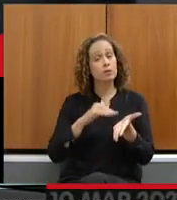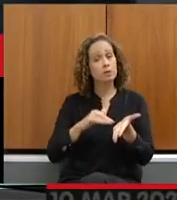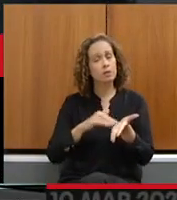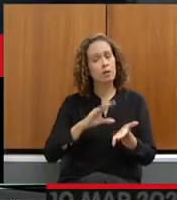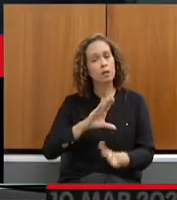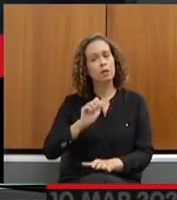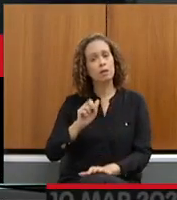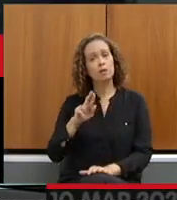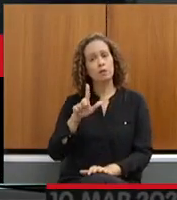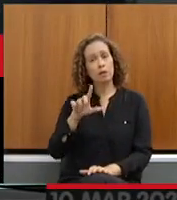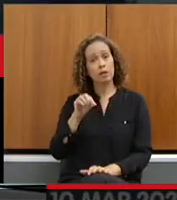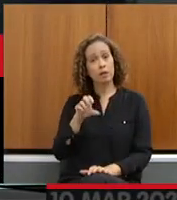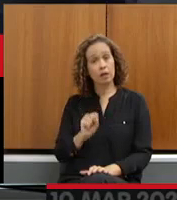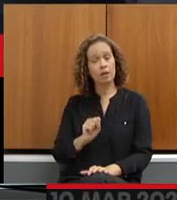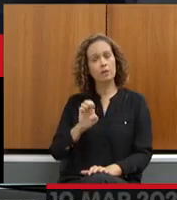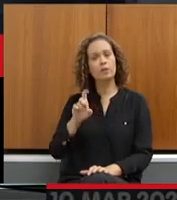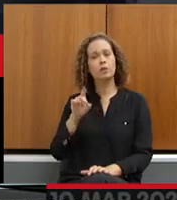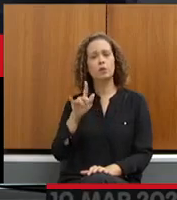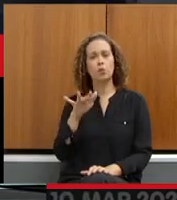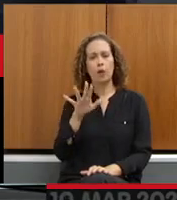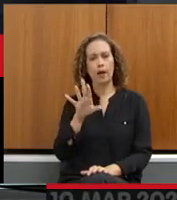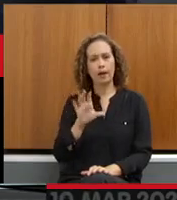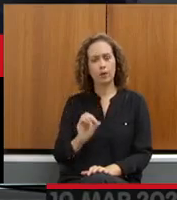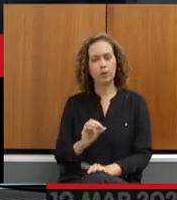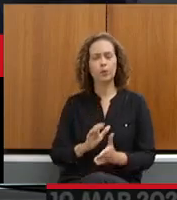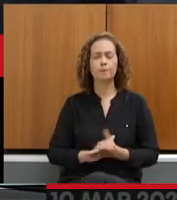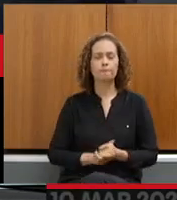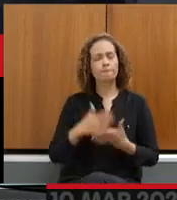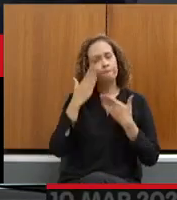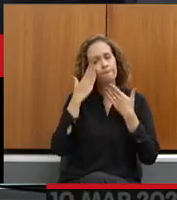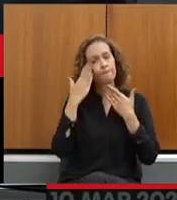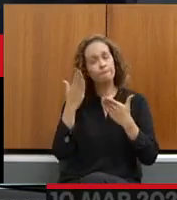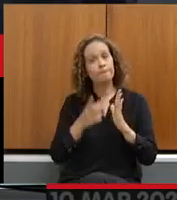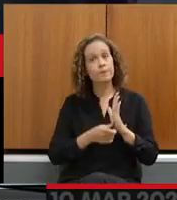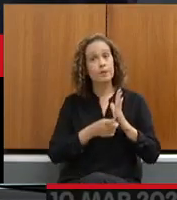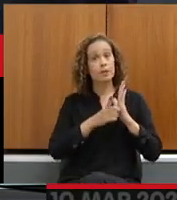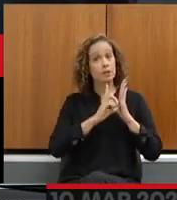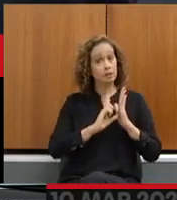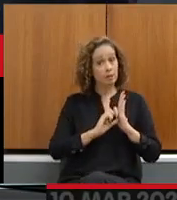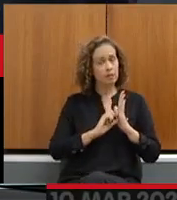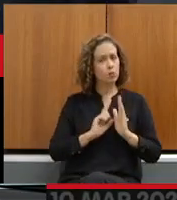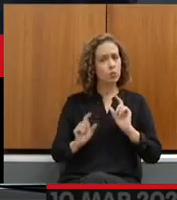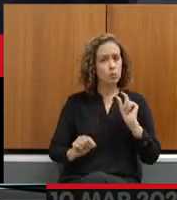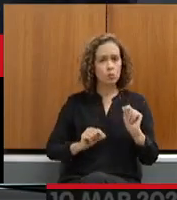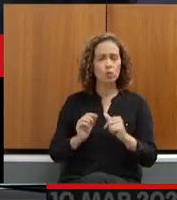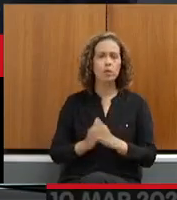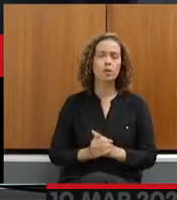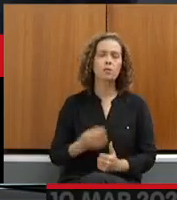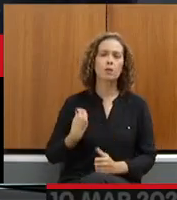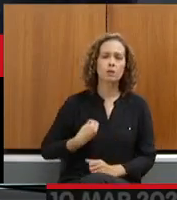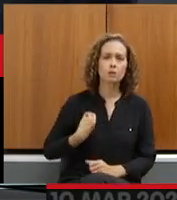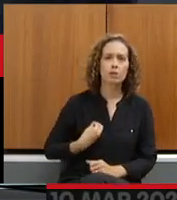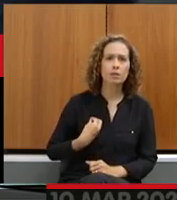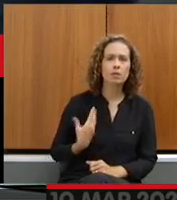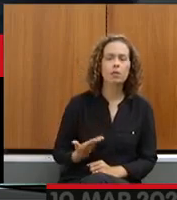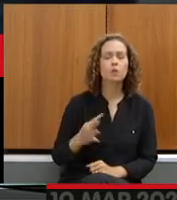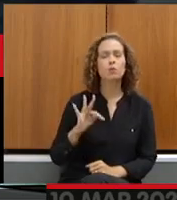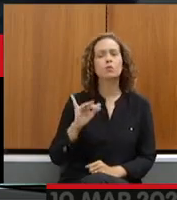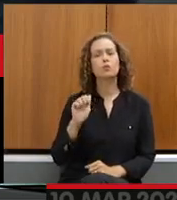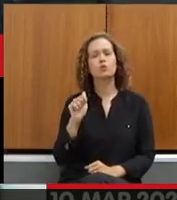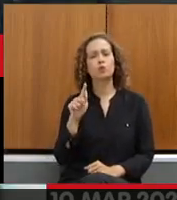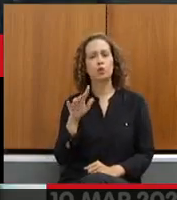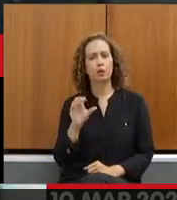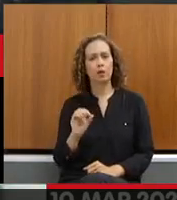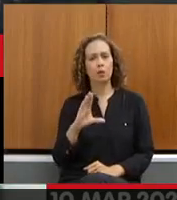Carlos Eduardo Amaral Pereira da Silva agradecendo antes de passar a palavra de prata também a participação do deputado Thiago Cotta